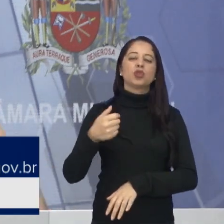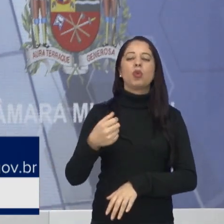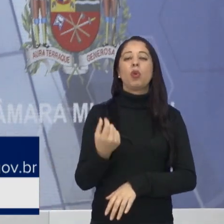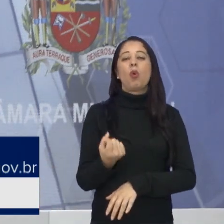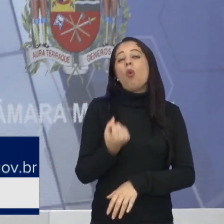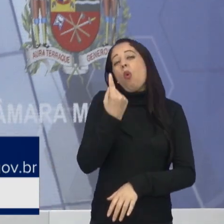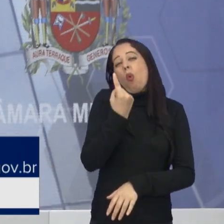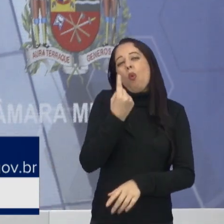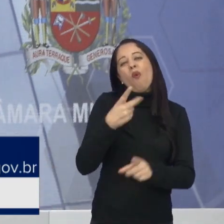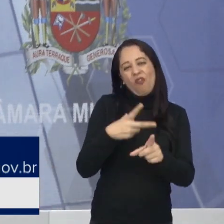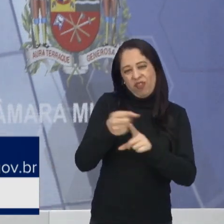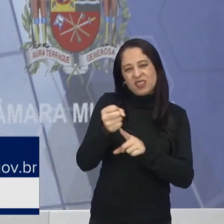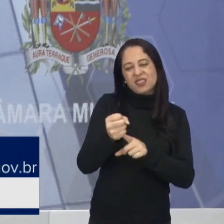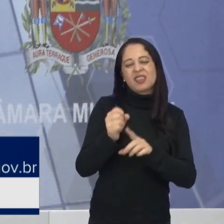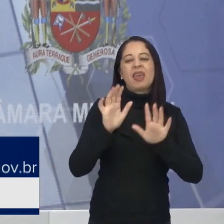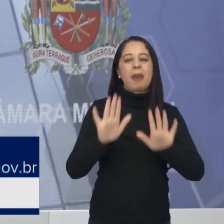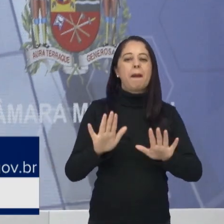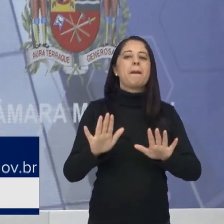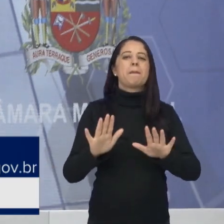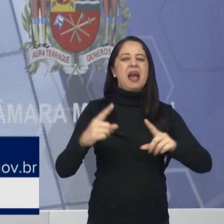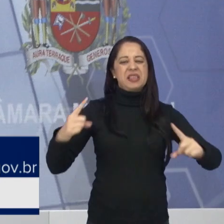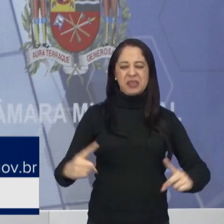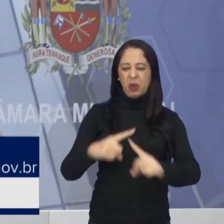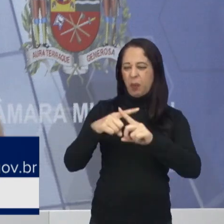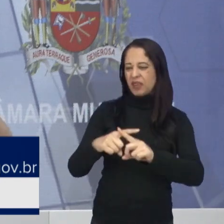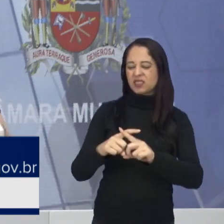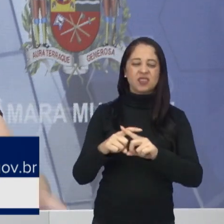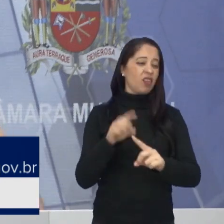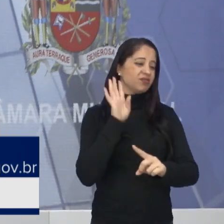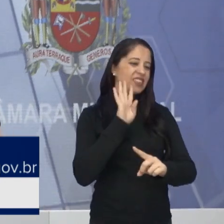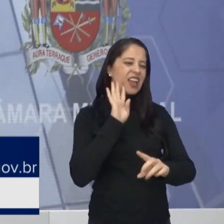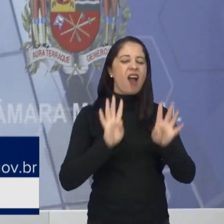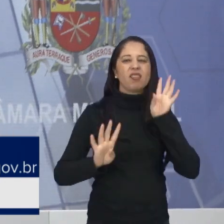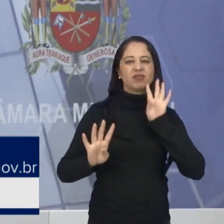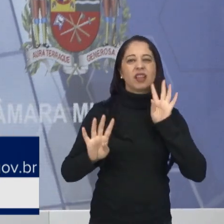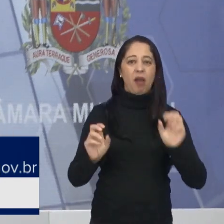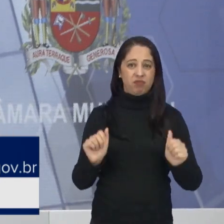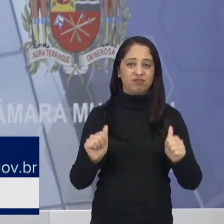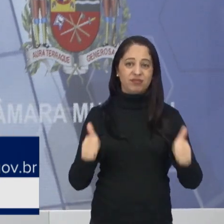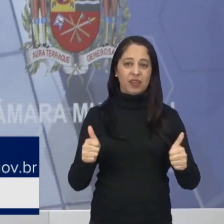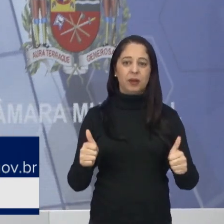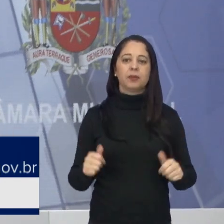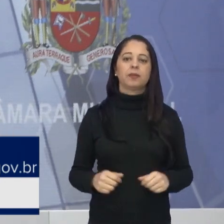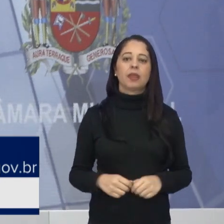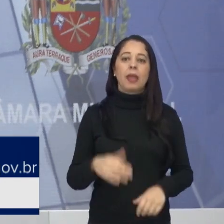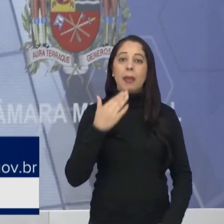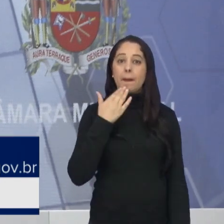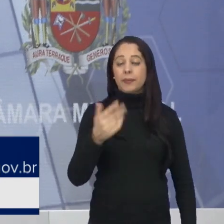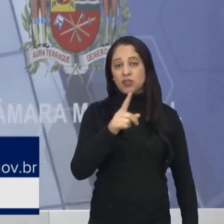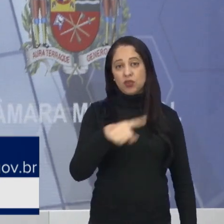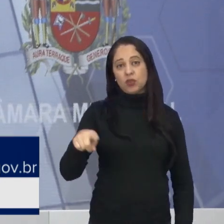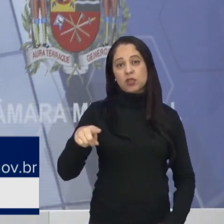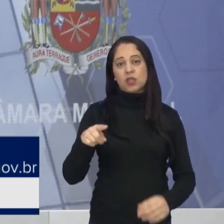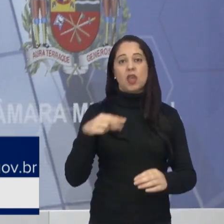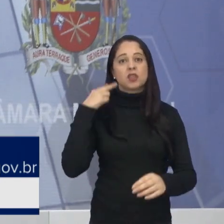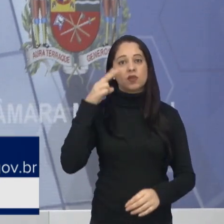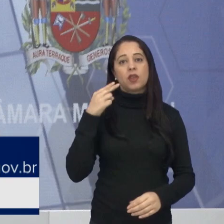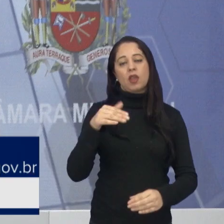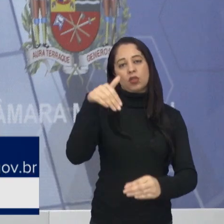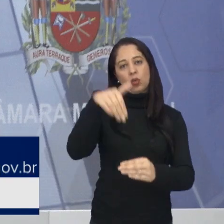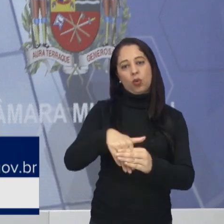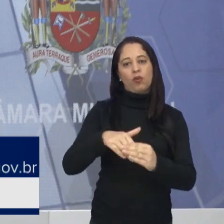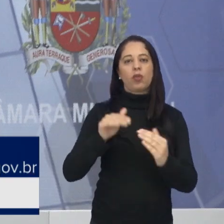ganham e todos saem fortalecidos desse evento. Então, pedir aos pares vereadores que